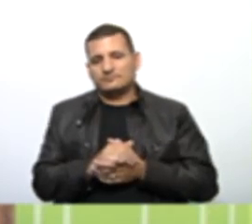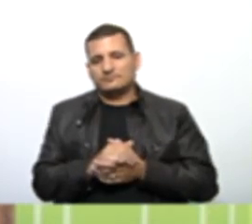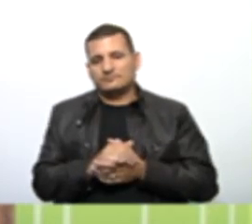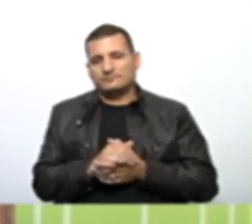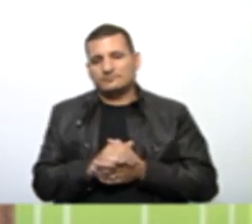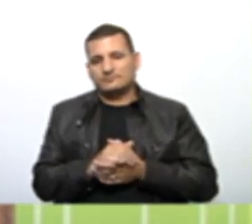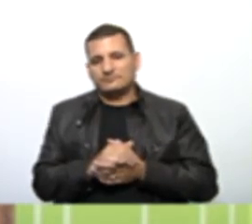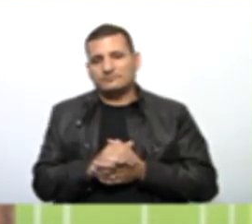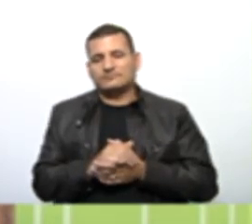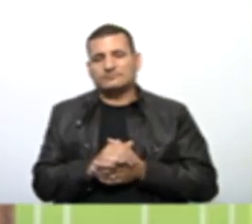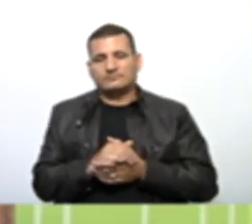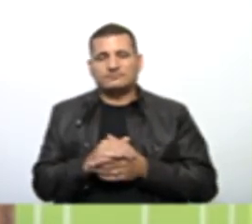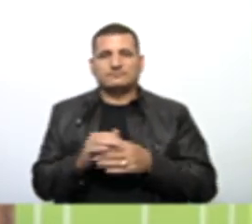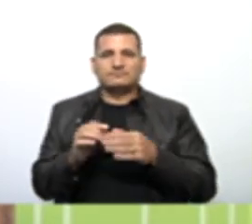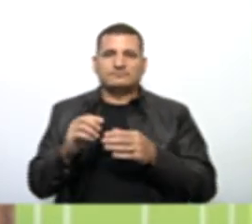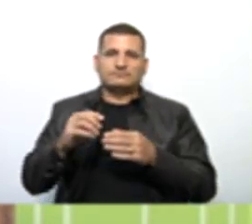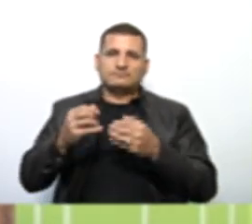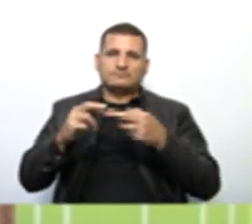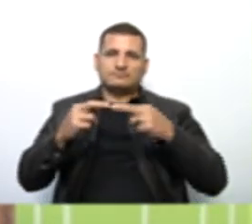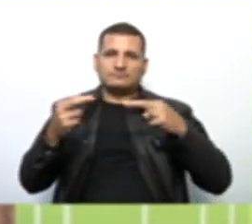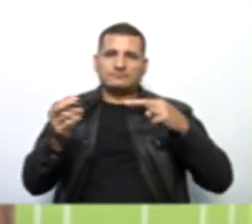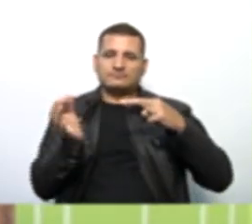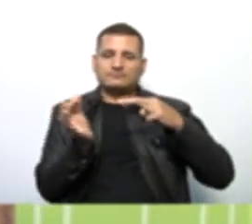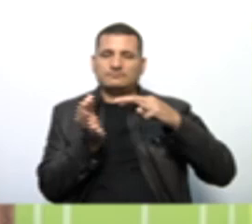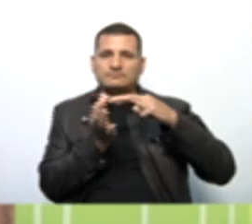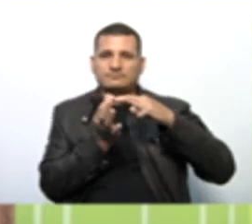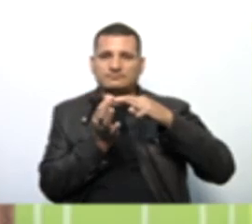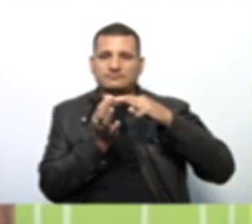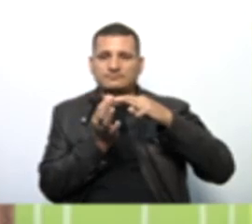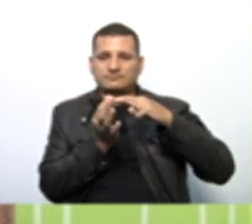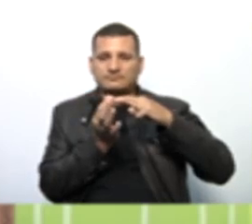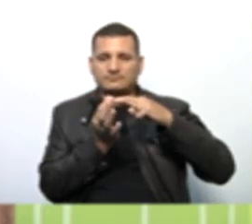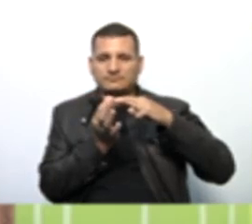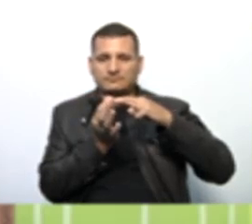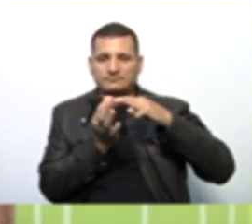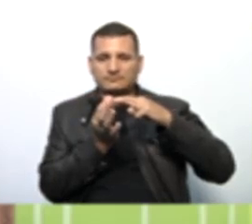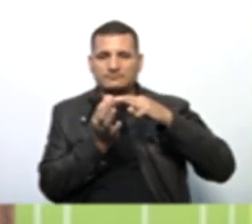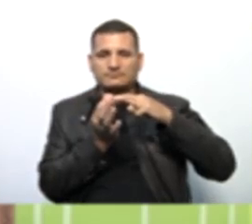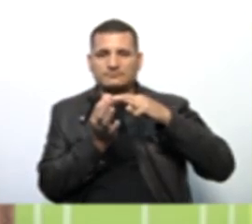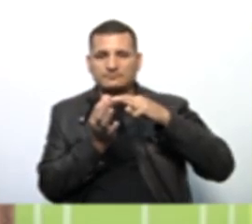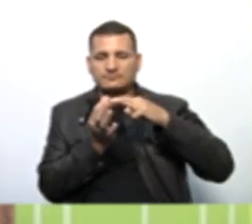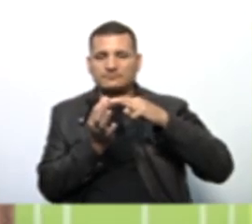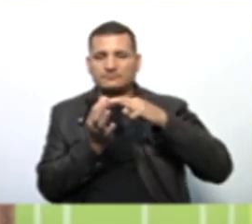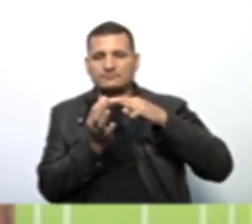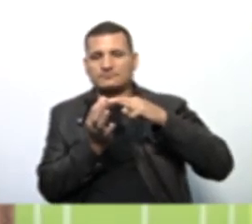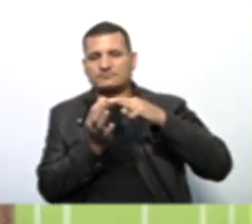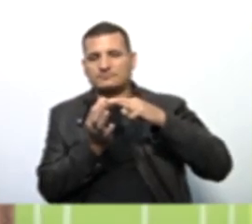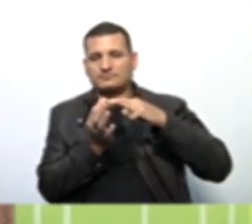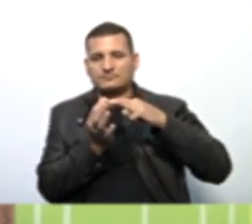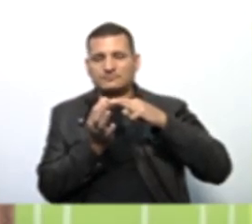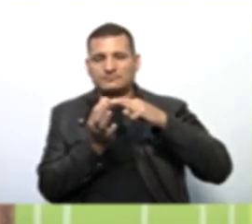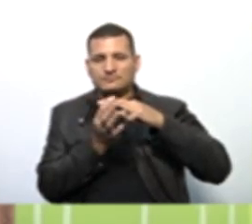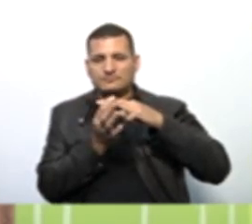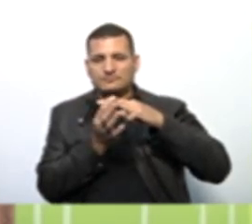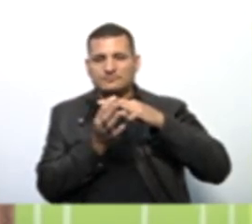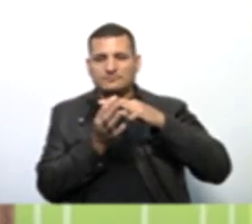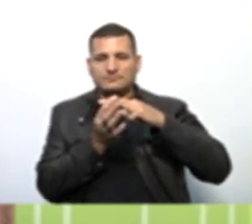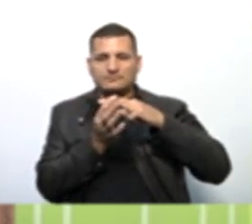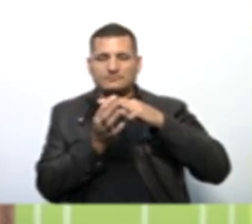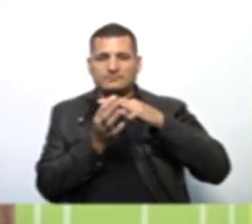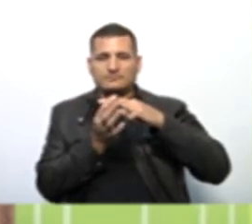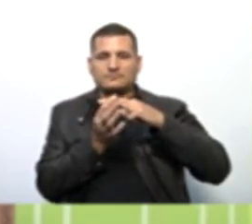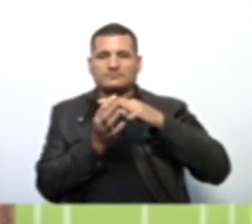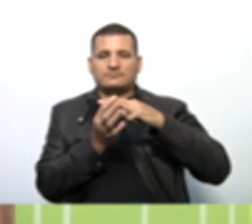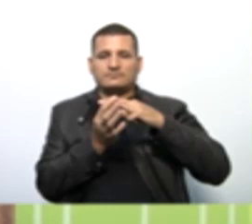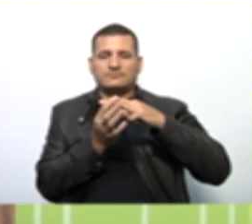no ca pra poder acontecer essa conectorização agora observe que os fios ele tem as